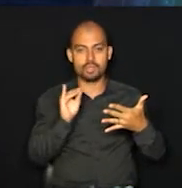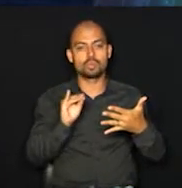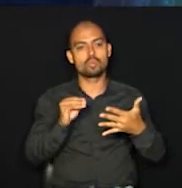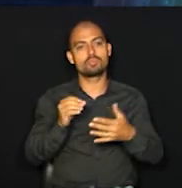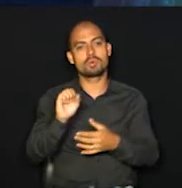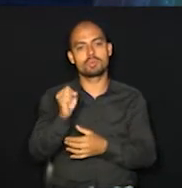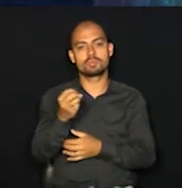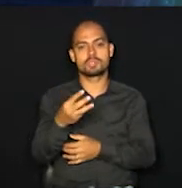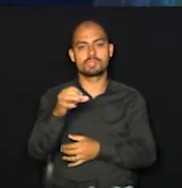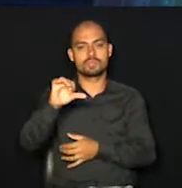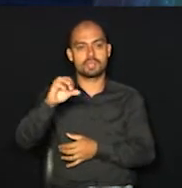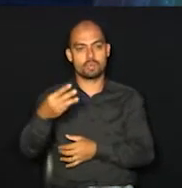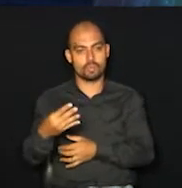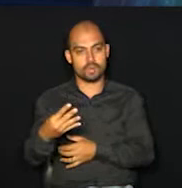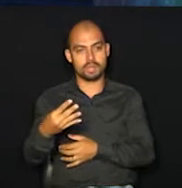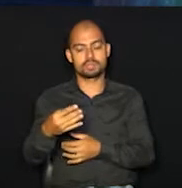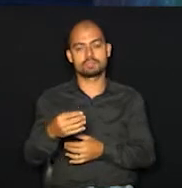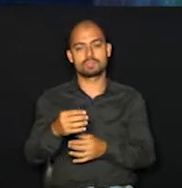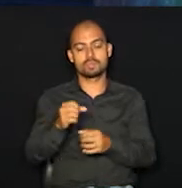8.394, Sumaré